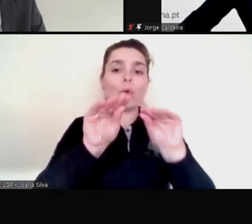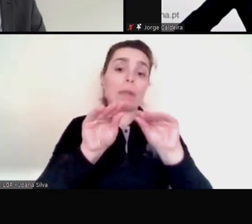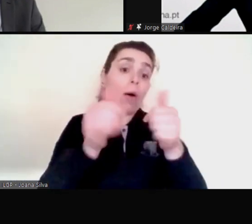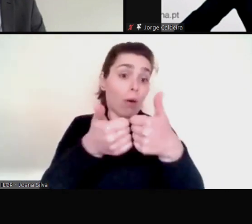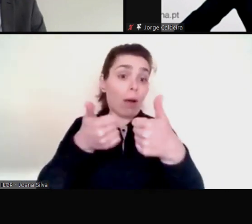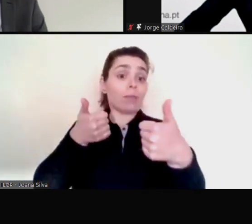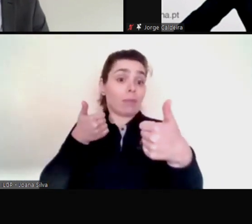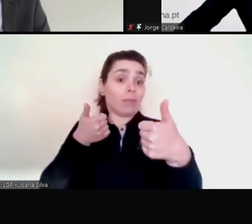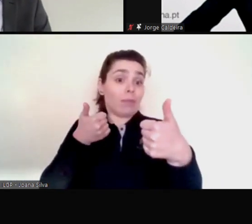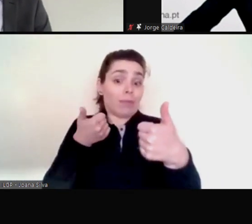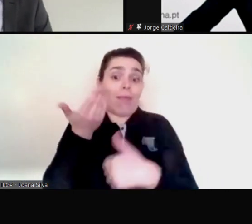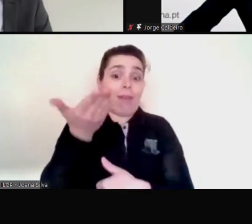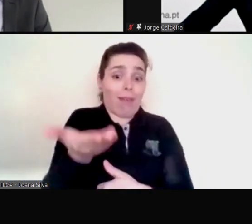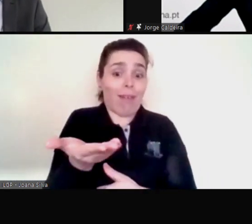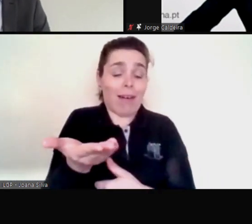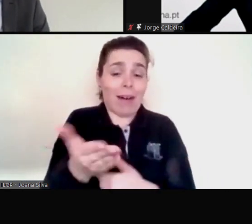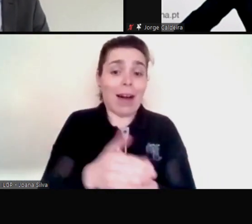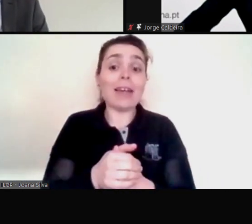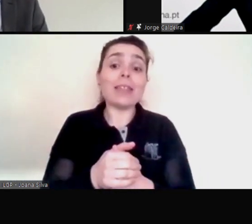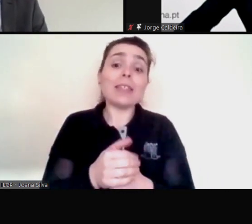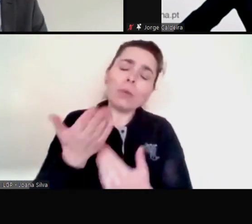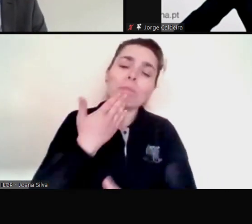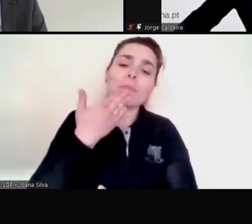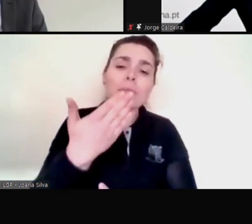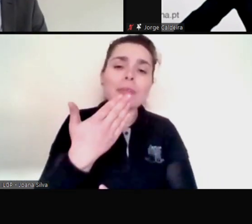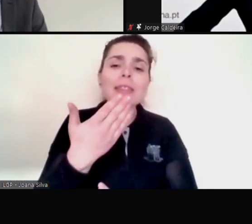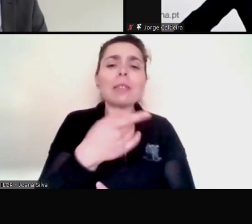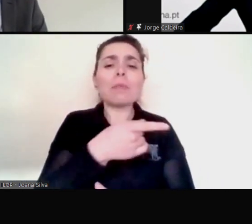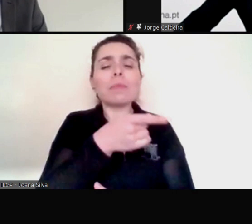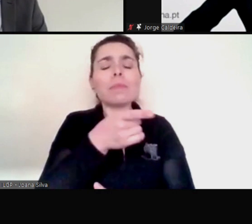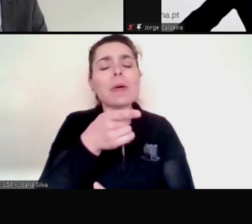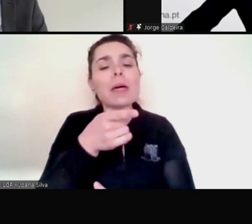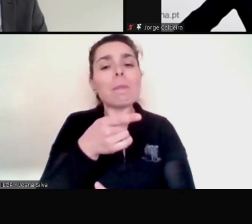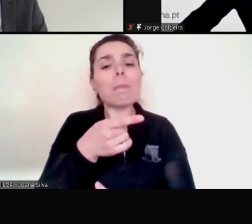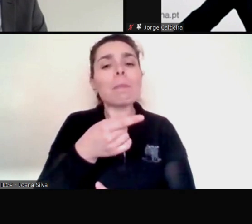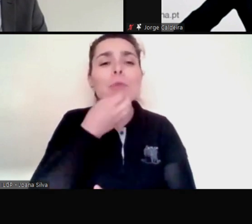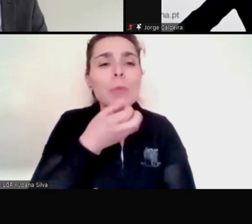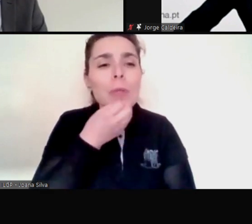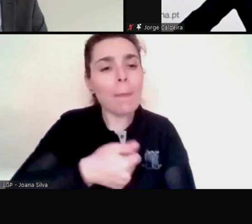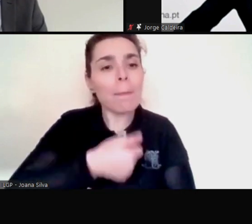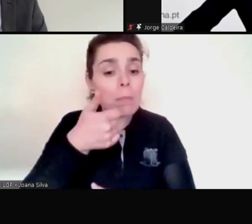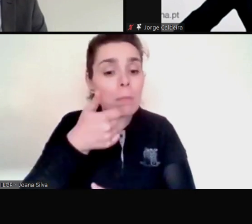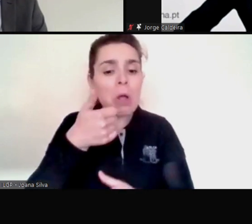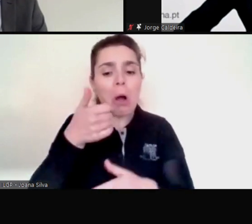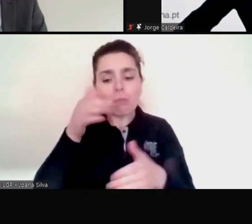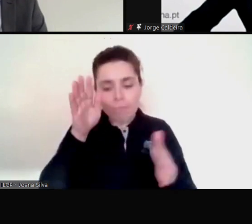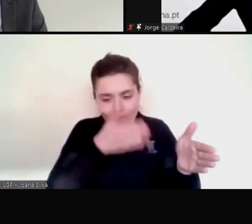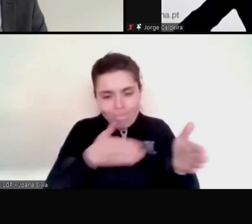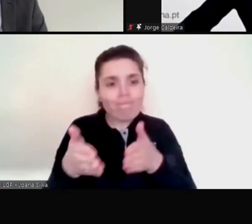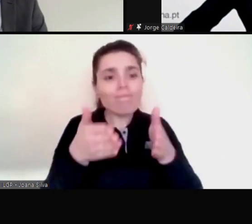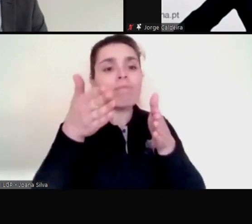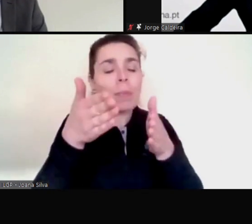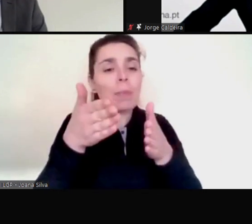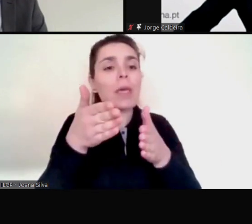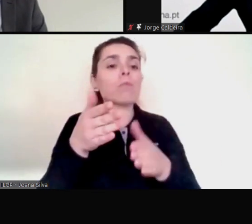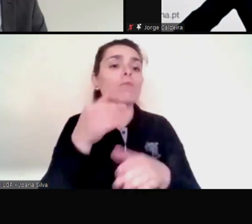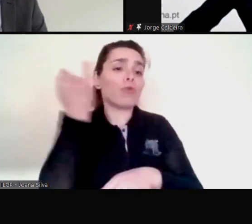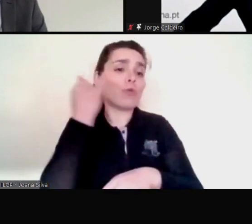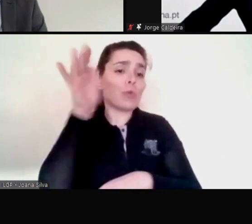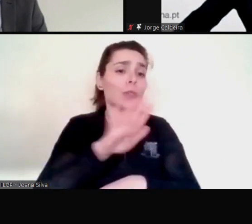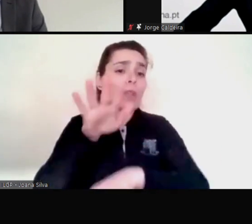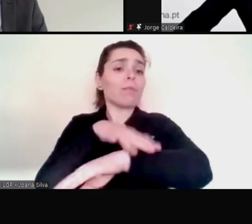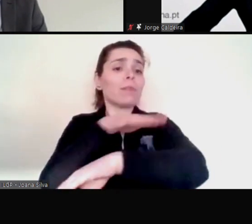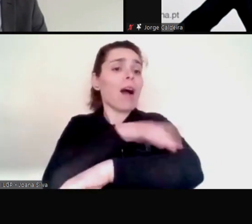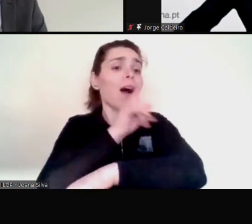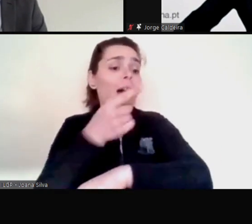eu pedia a ajuda à Cristina para nos ajudar a compreender aquilo que tem sido o caminho do INA, aquilo que hoje já existe disponível